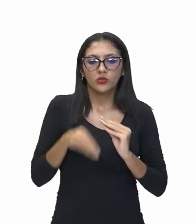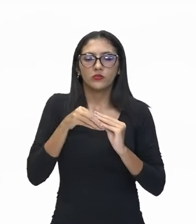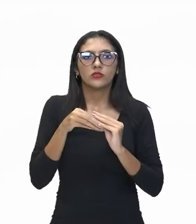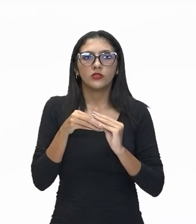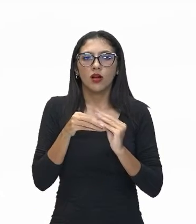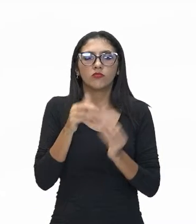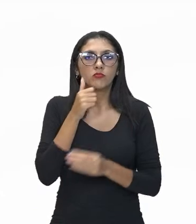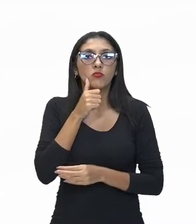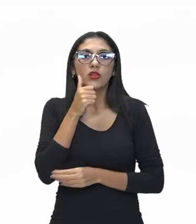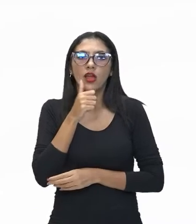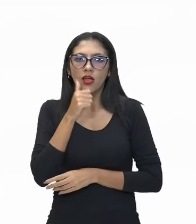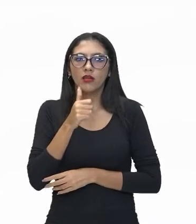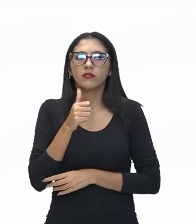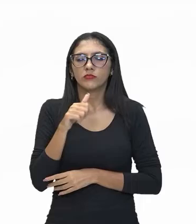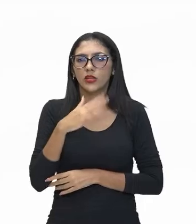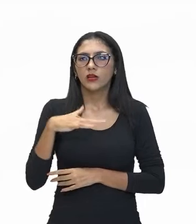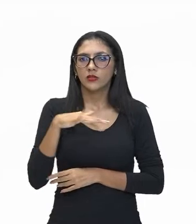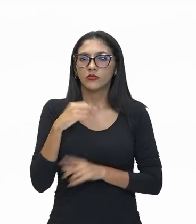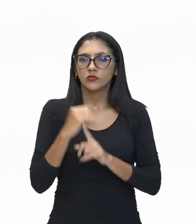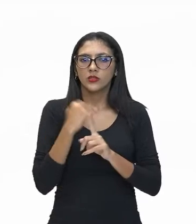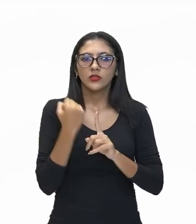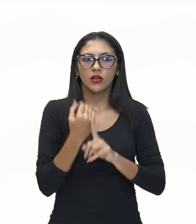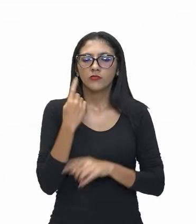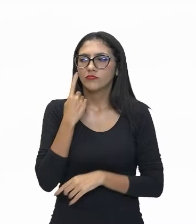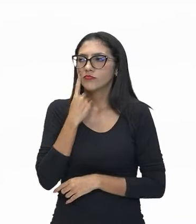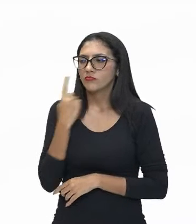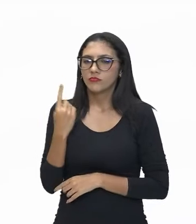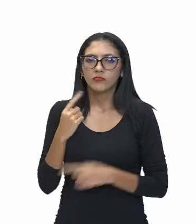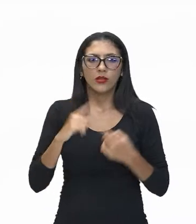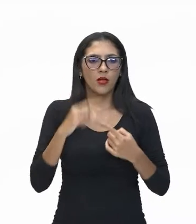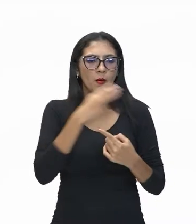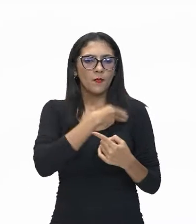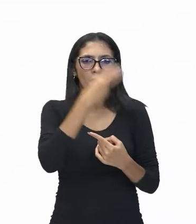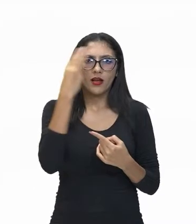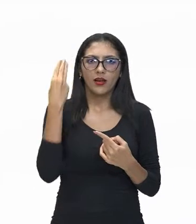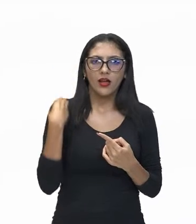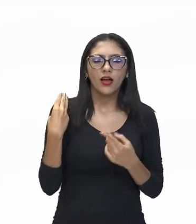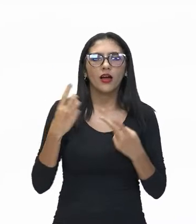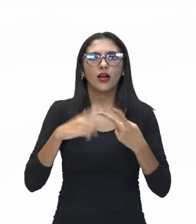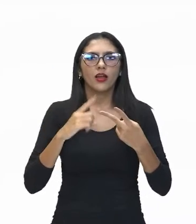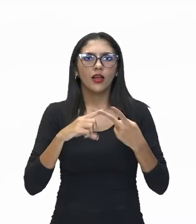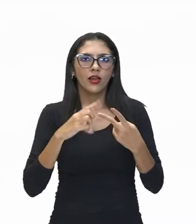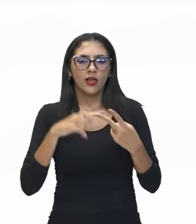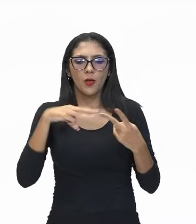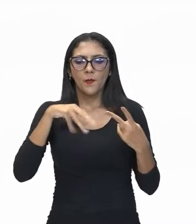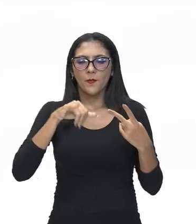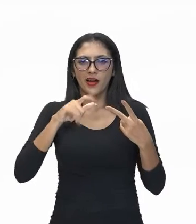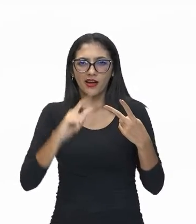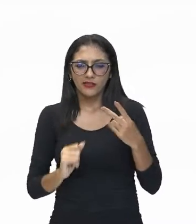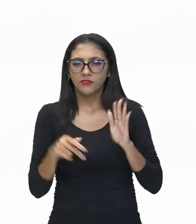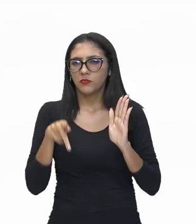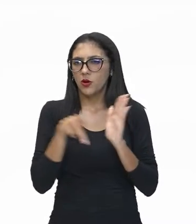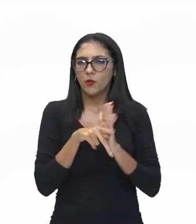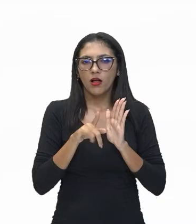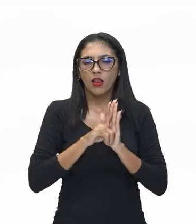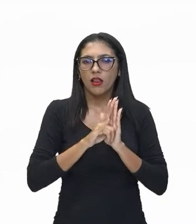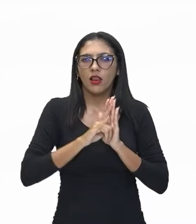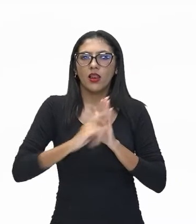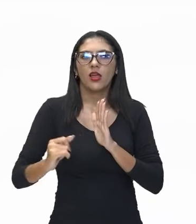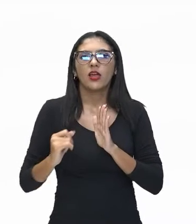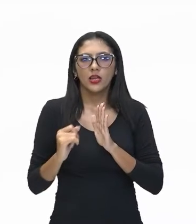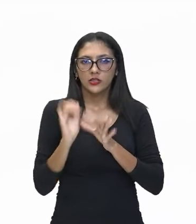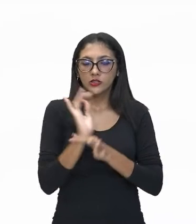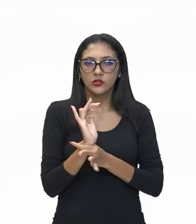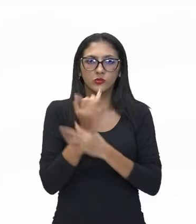maneira geral, né? Como é o caso da Malala, da Maria da Penha, que é uma brasileira importante, né, nesse